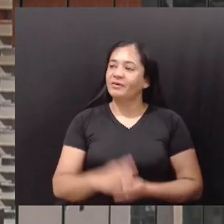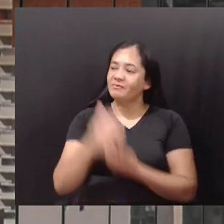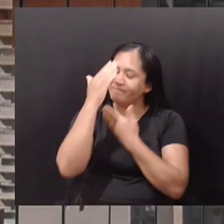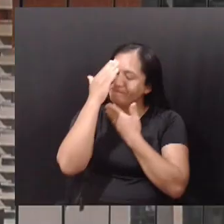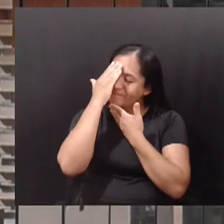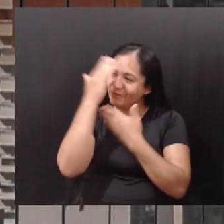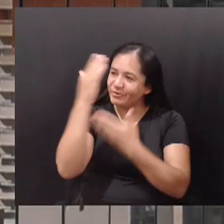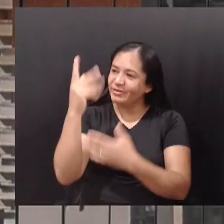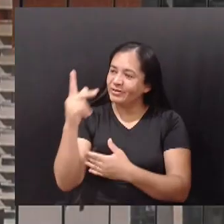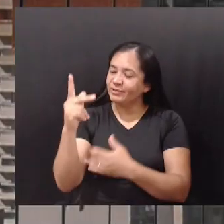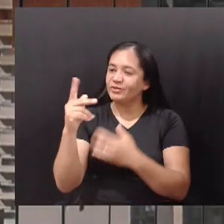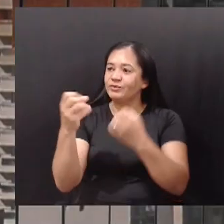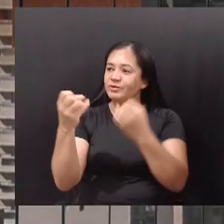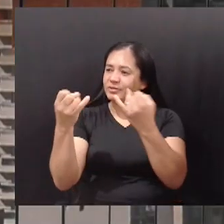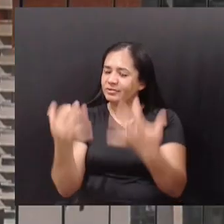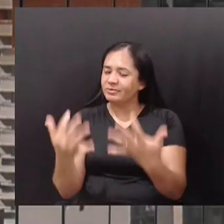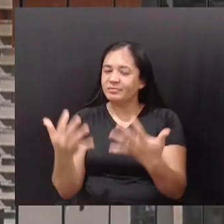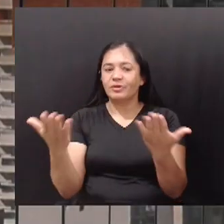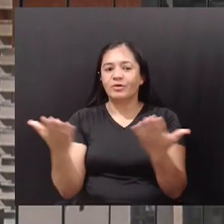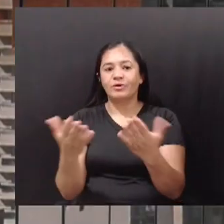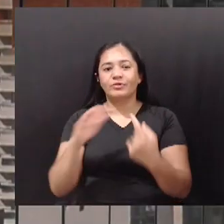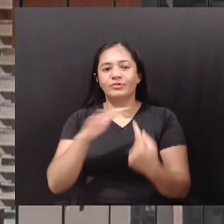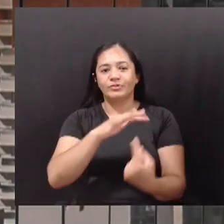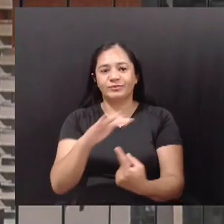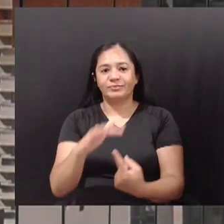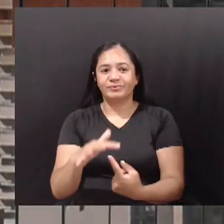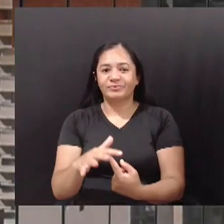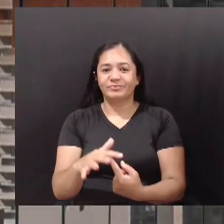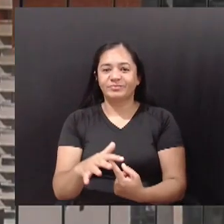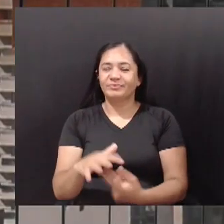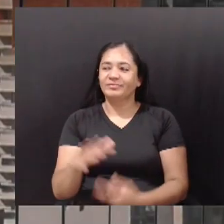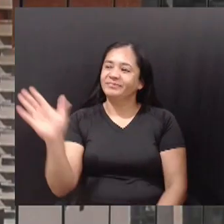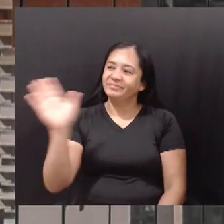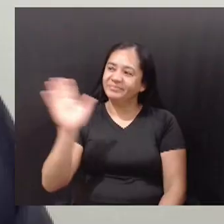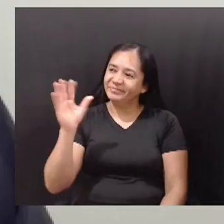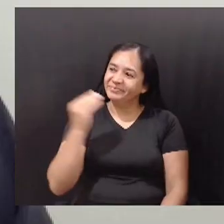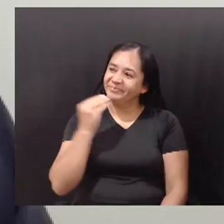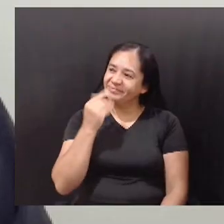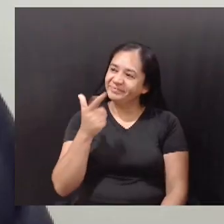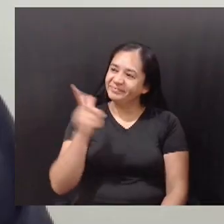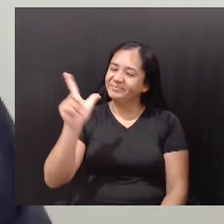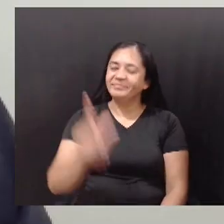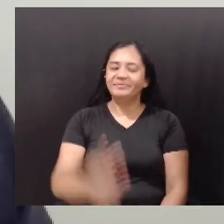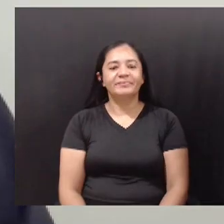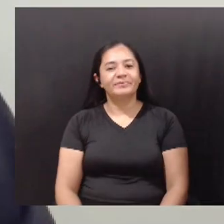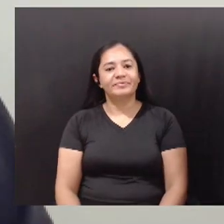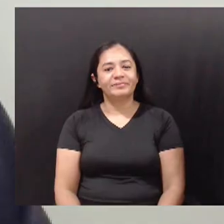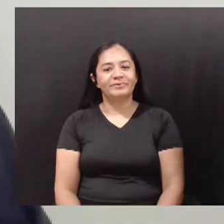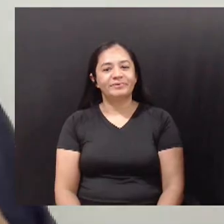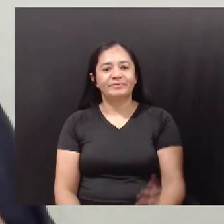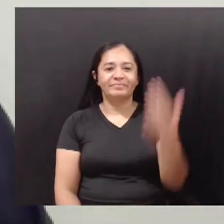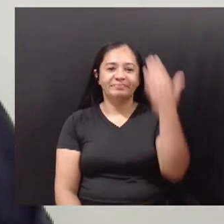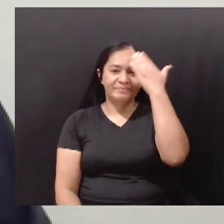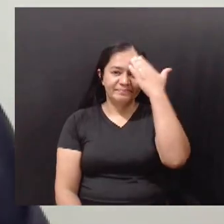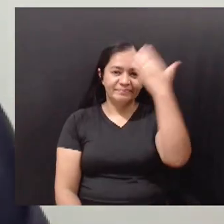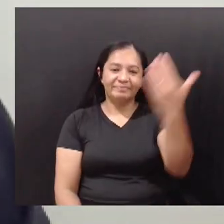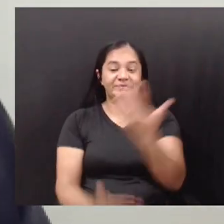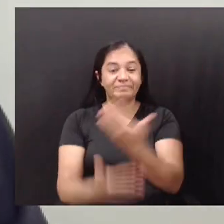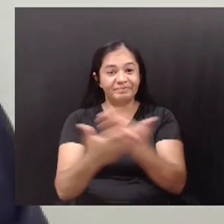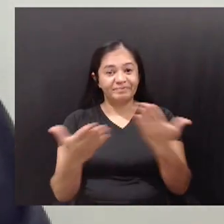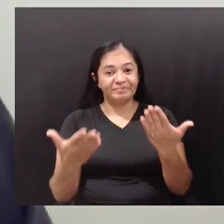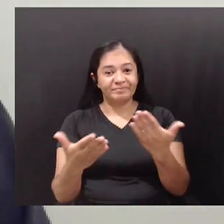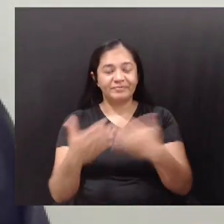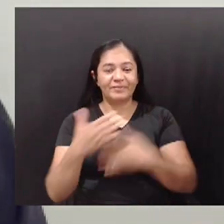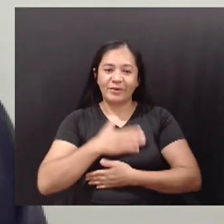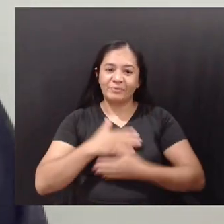suas contribuições aqui no Giro Ambiental e até uma próxima oportunidade. Muito obrigado a vocês e prazer ter